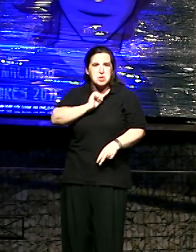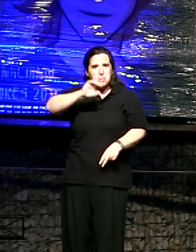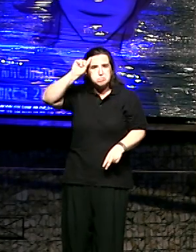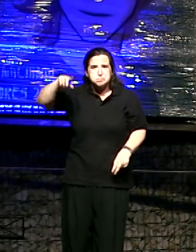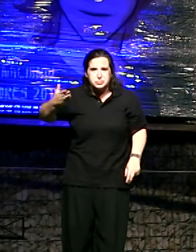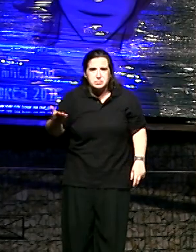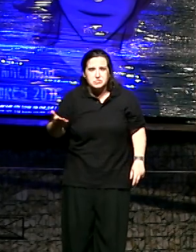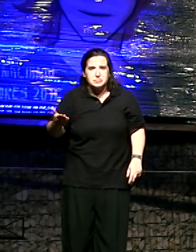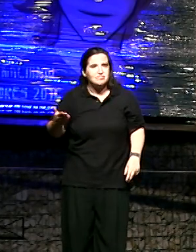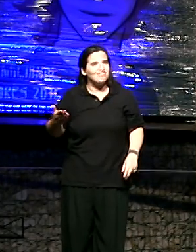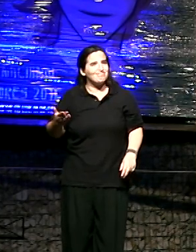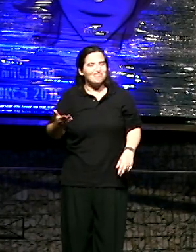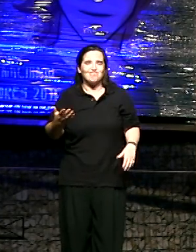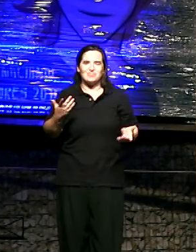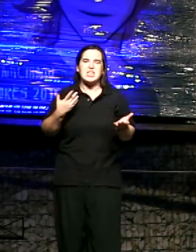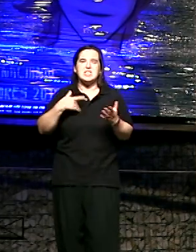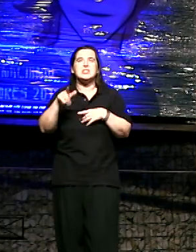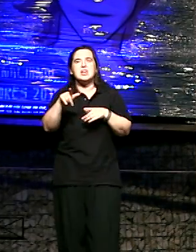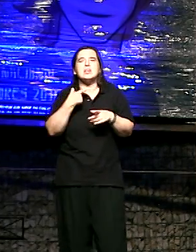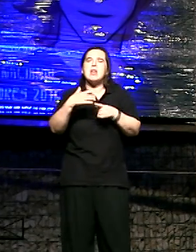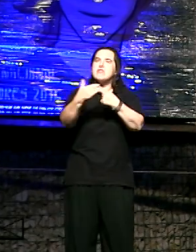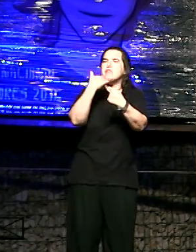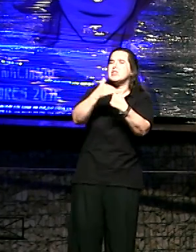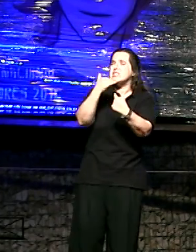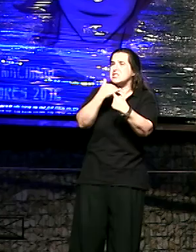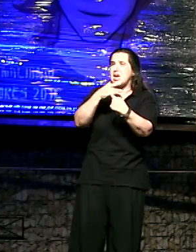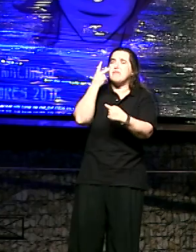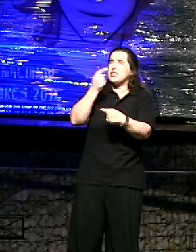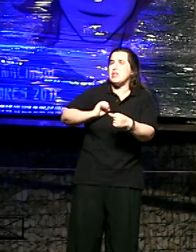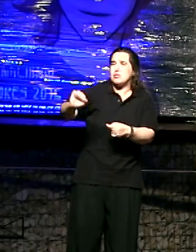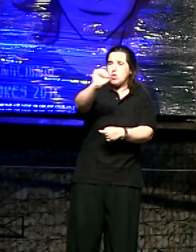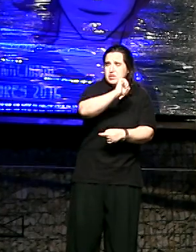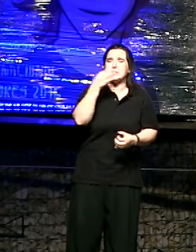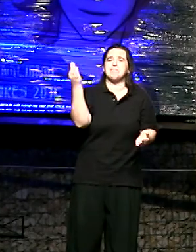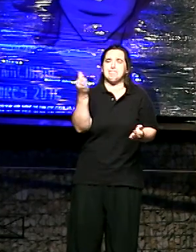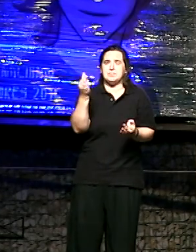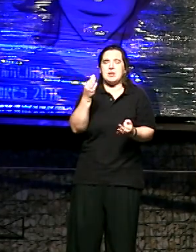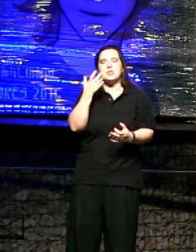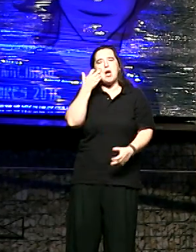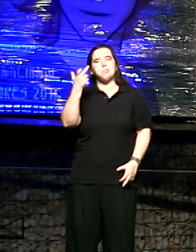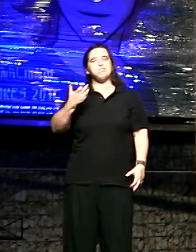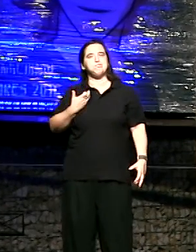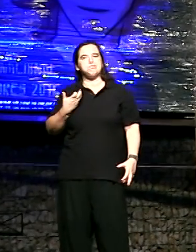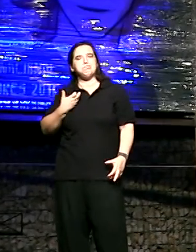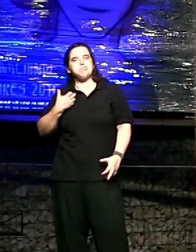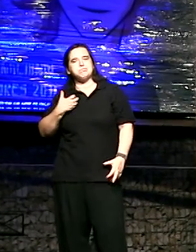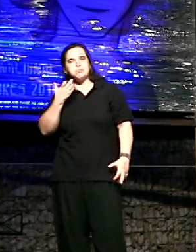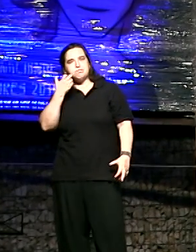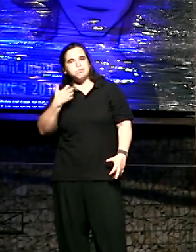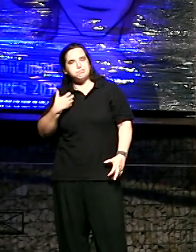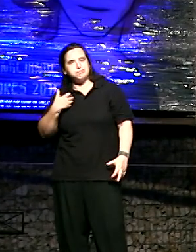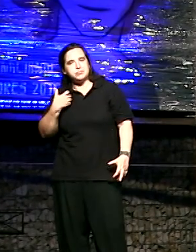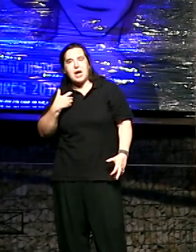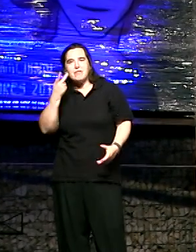acreditem influencia e de que maneira o nosso estilo de vida encontramos depois o orgulho da vida o orgulho da vida é